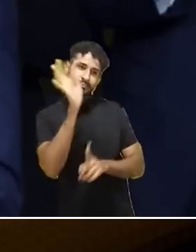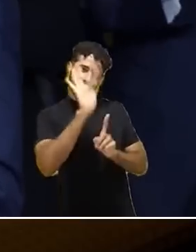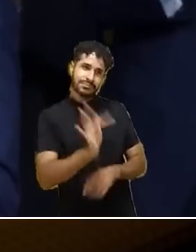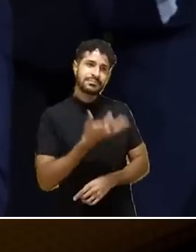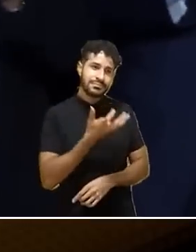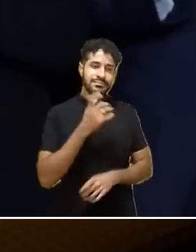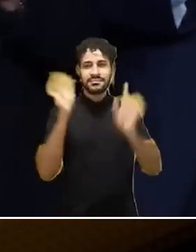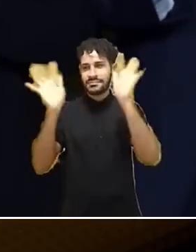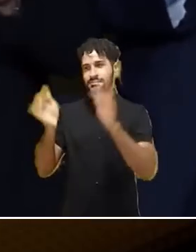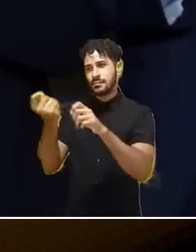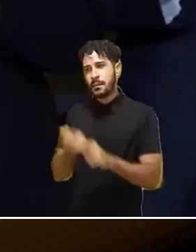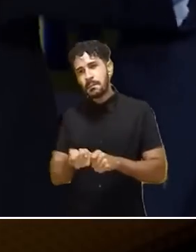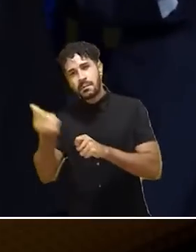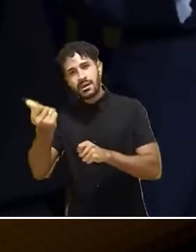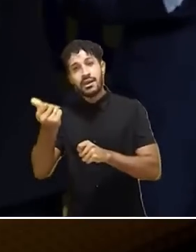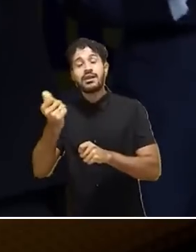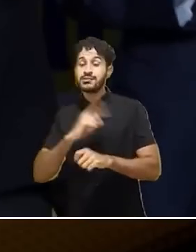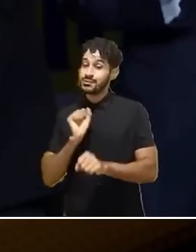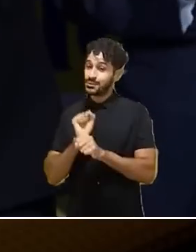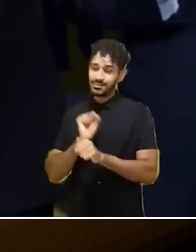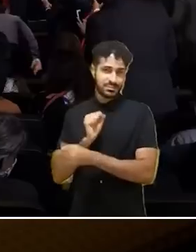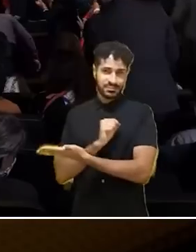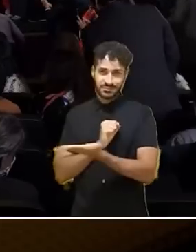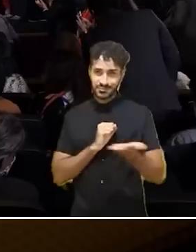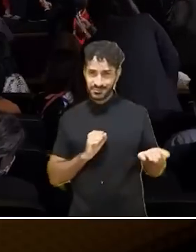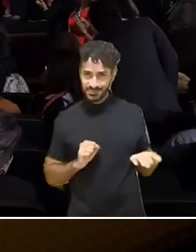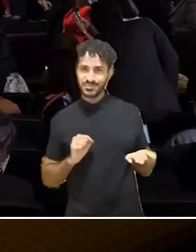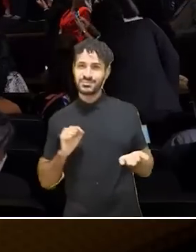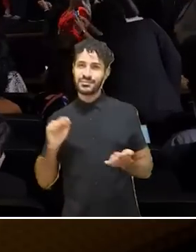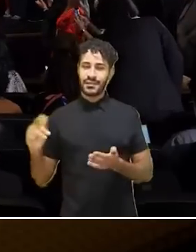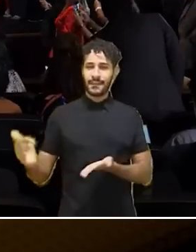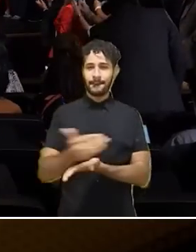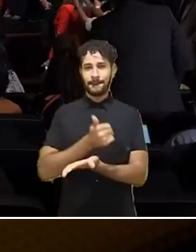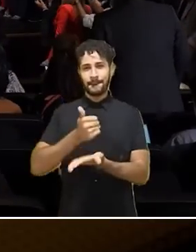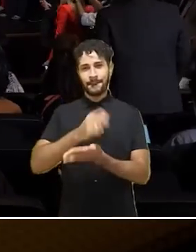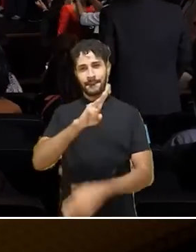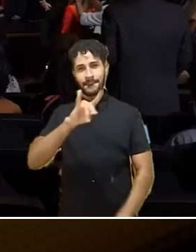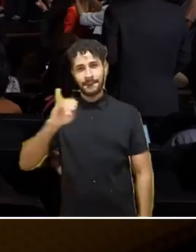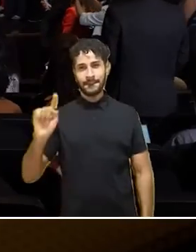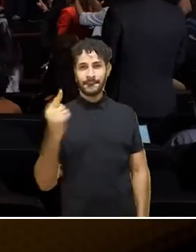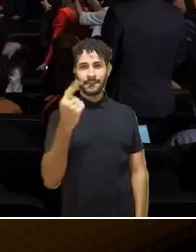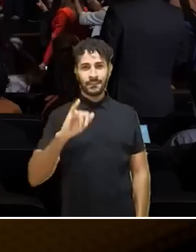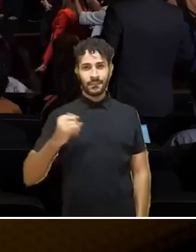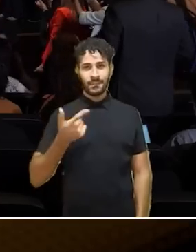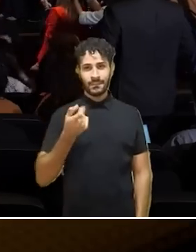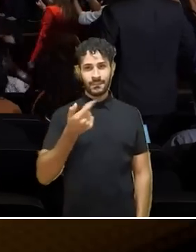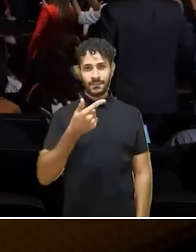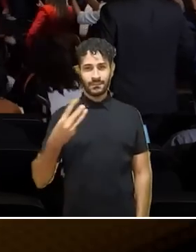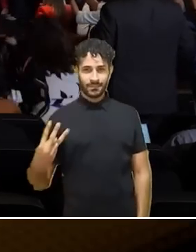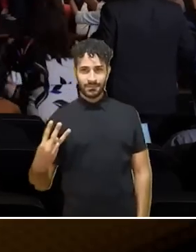de novo nós vamos cair na eu diria histórica entrevista né com o prefeito